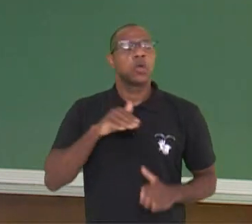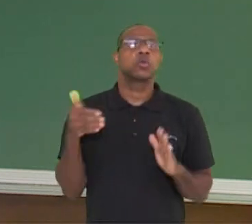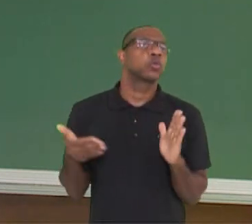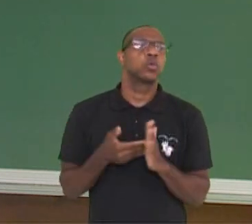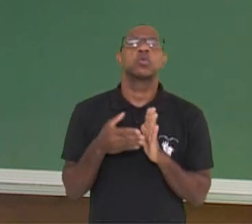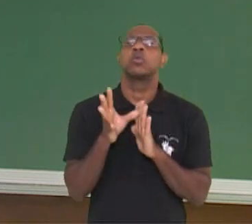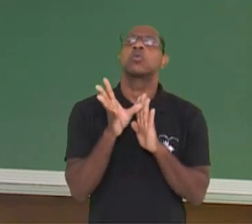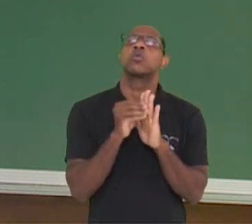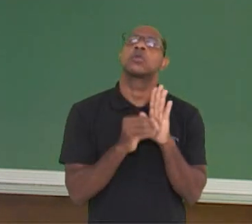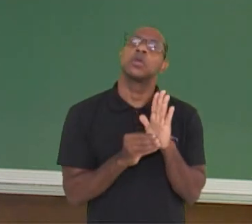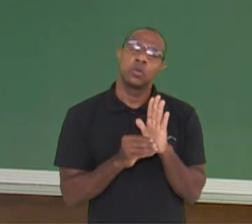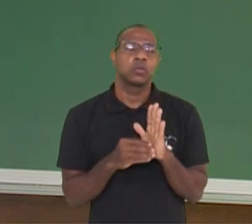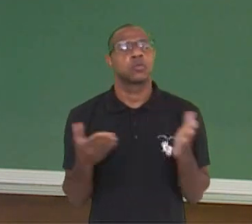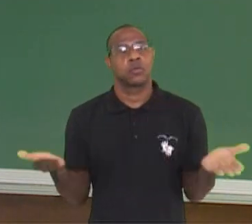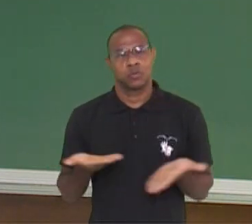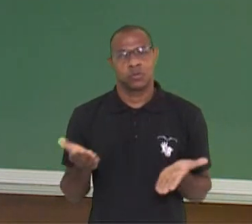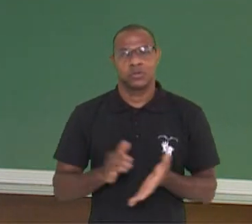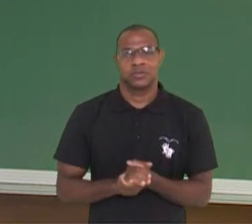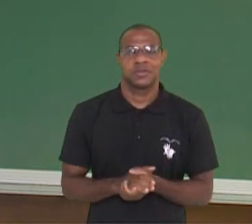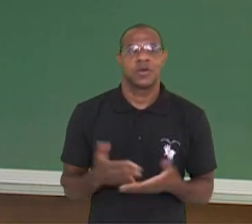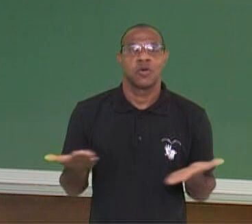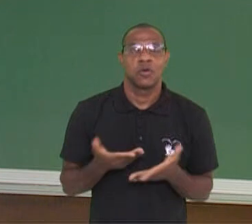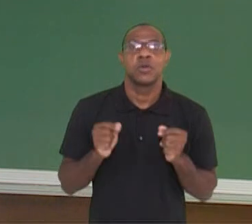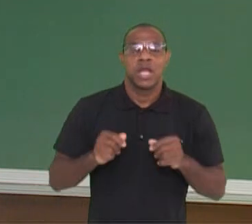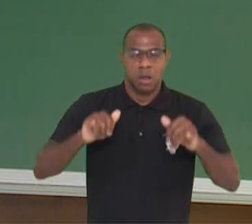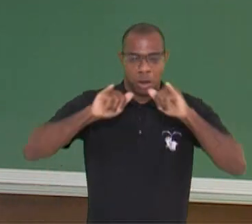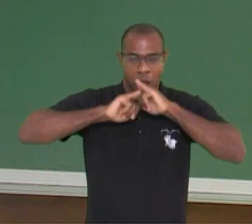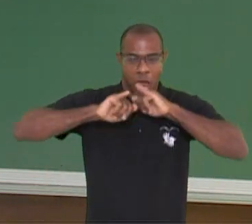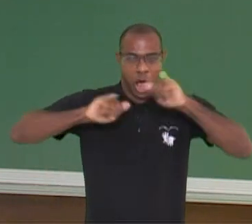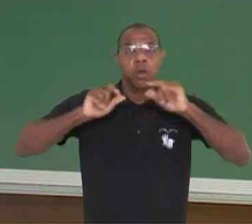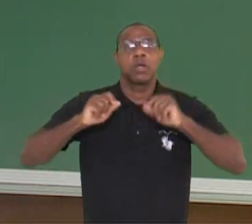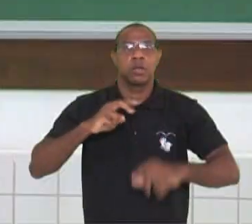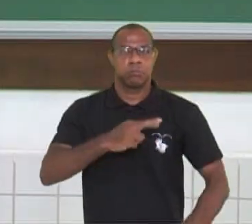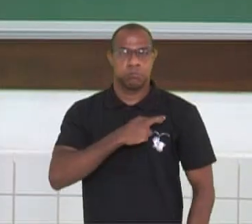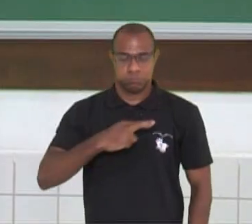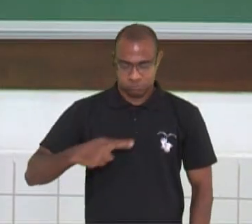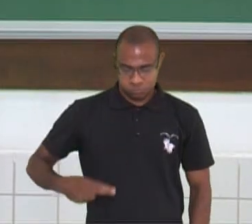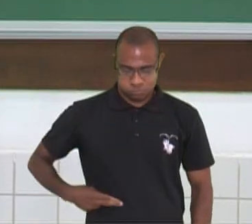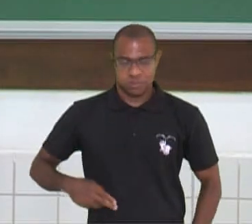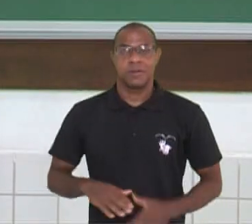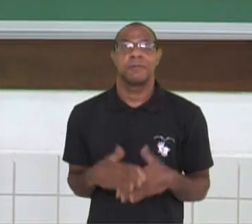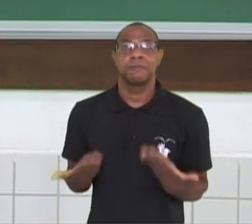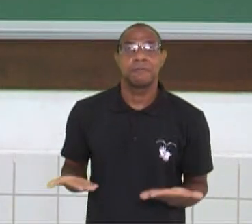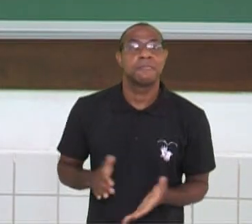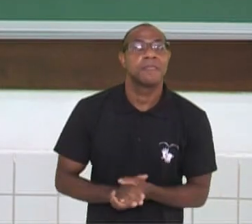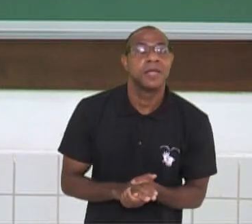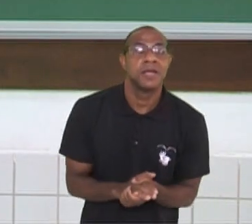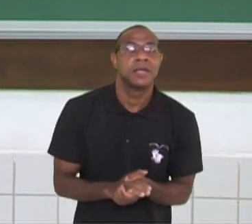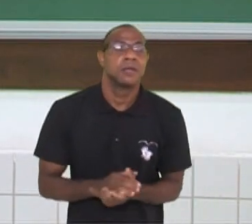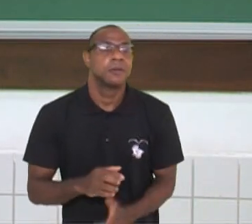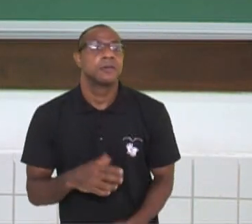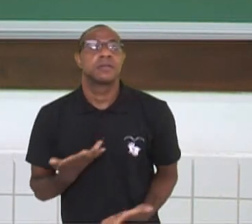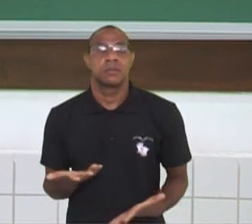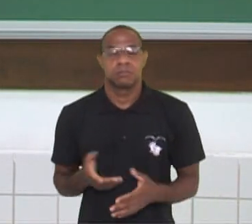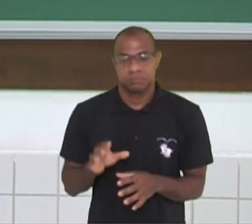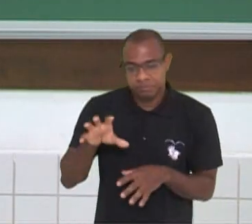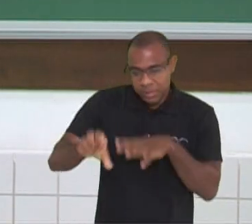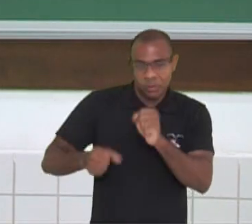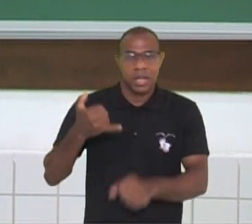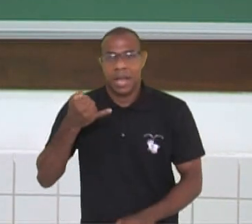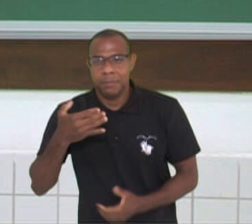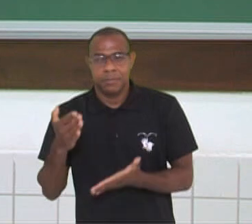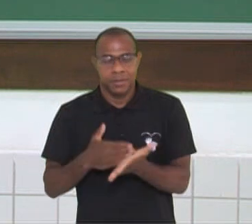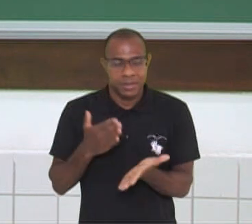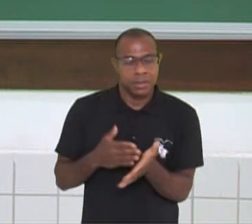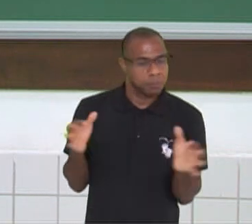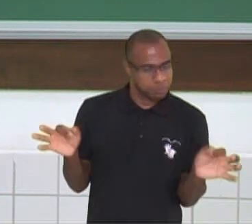esse contexto ao redor da proclamação da República. Então, para começarmos com tudo, material separado, tudo pronto